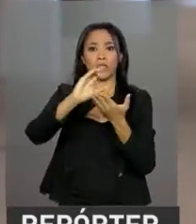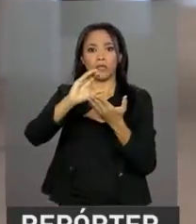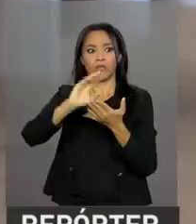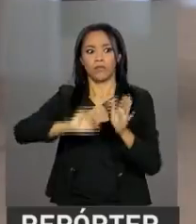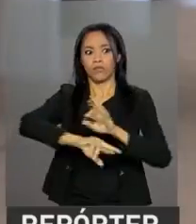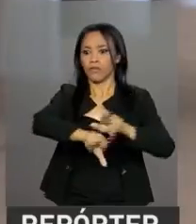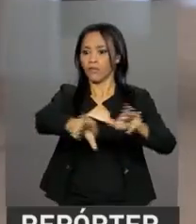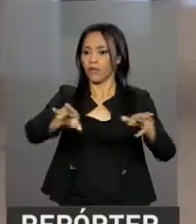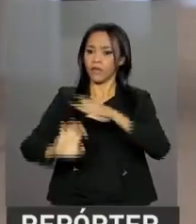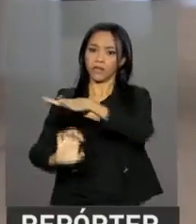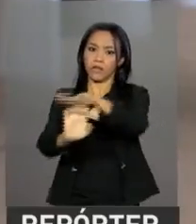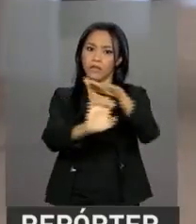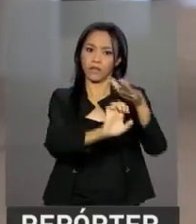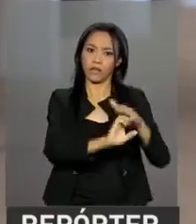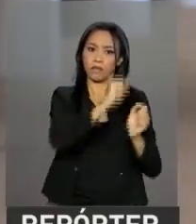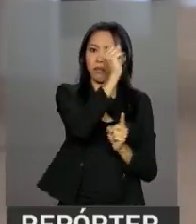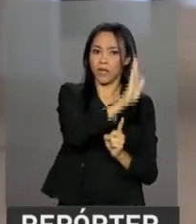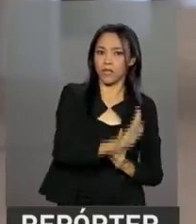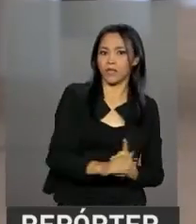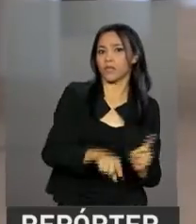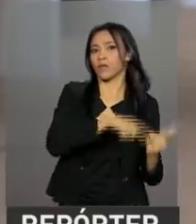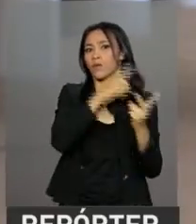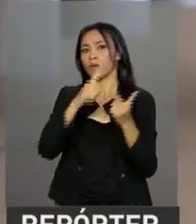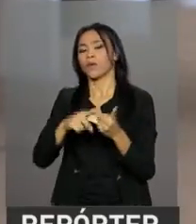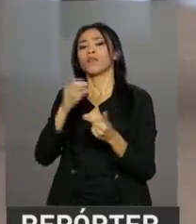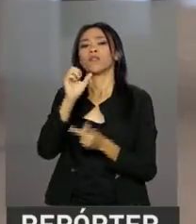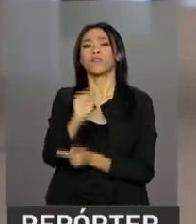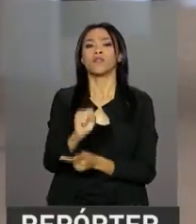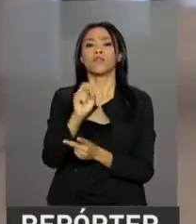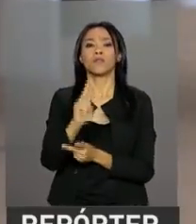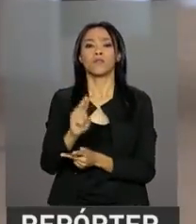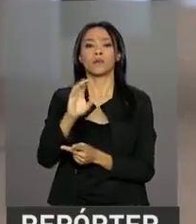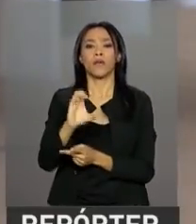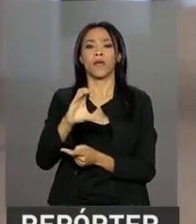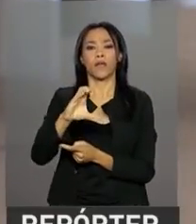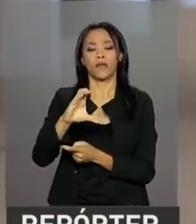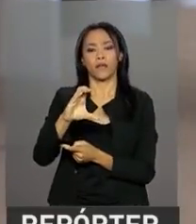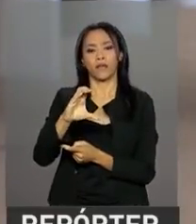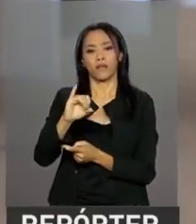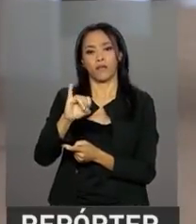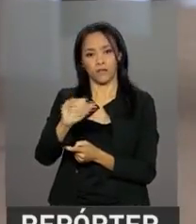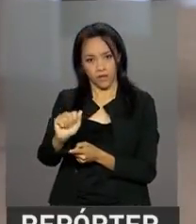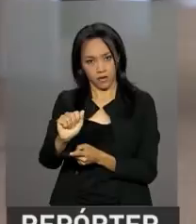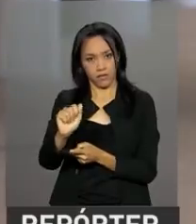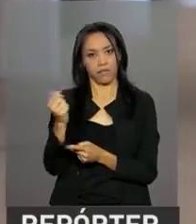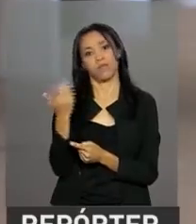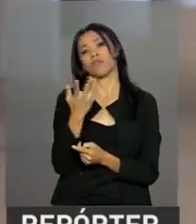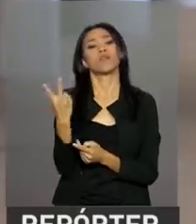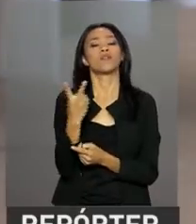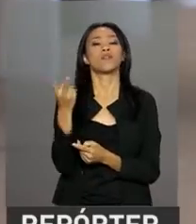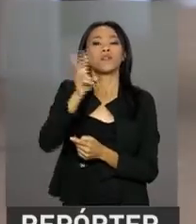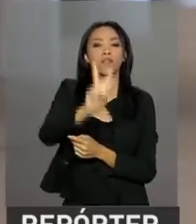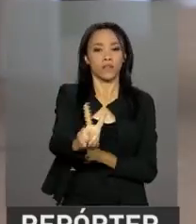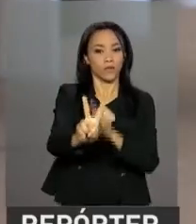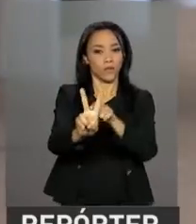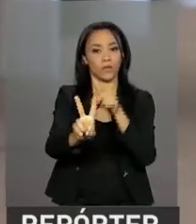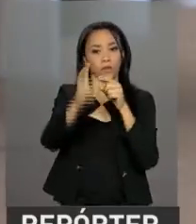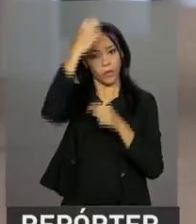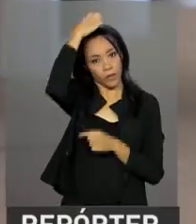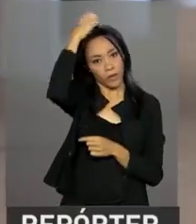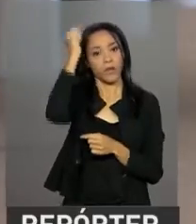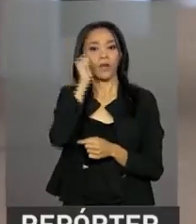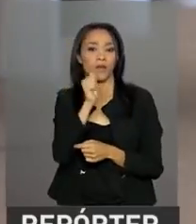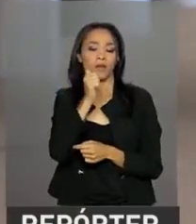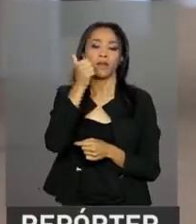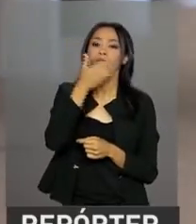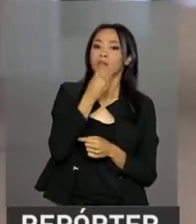suécia que teve a participação justamente também do rei e da rainha da suécia e também participou de